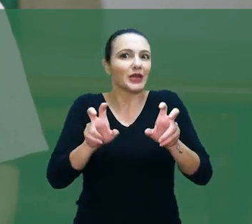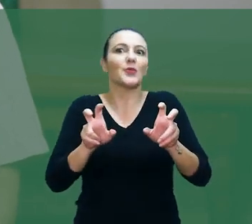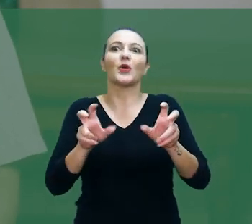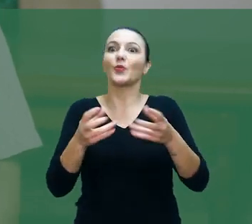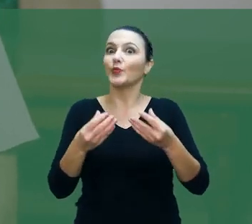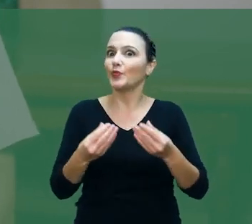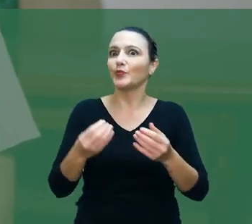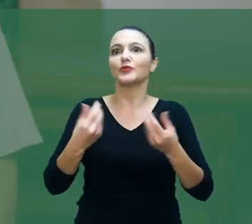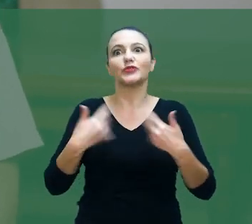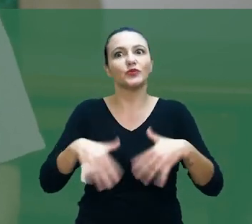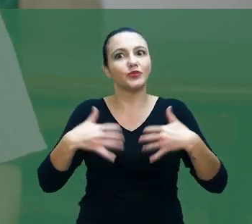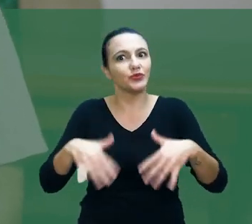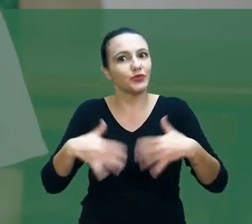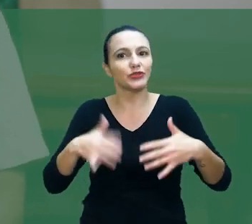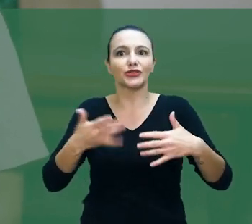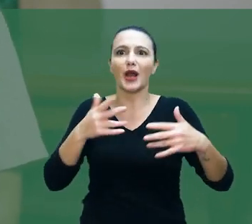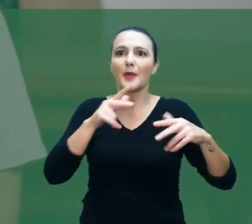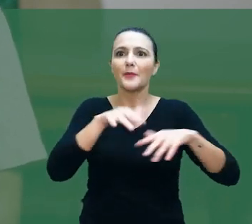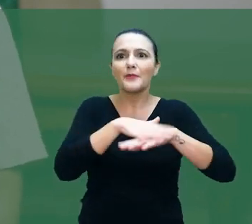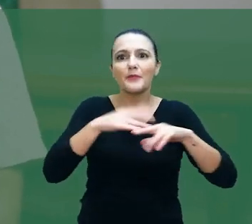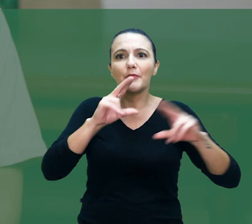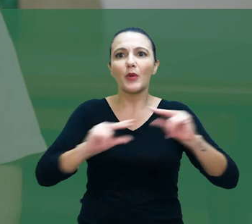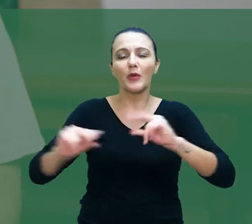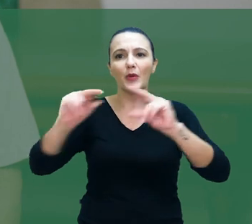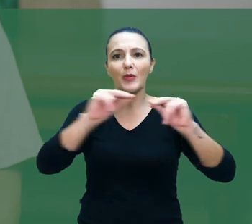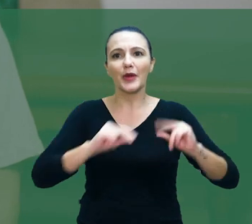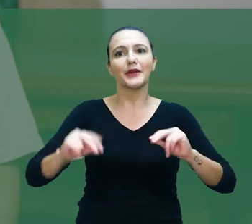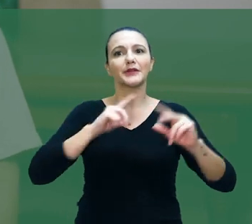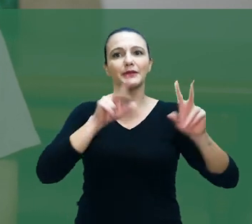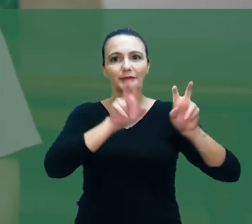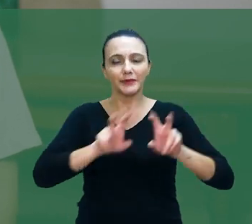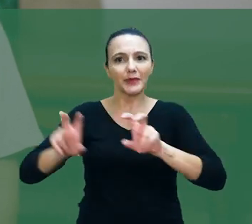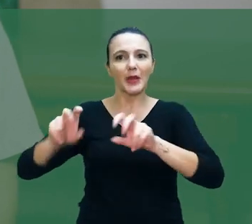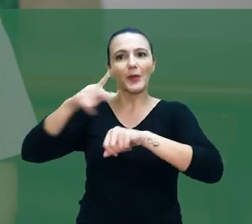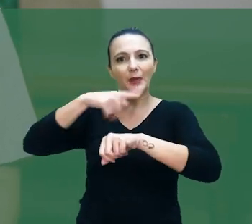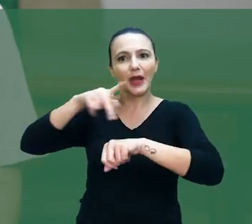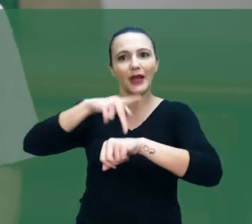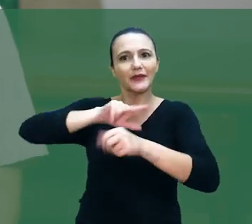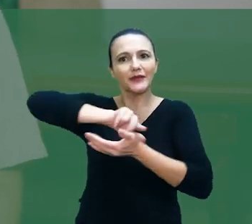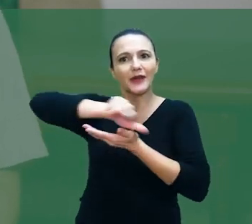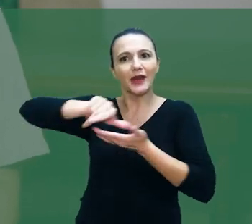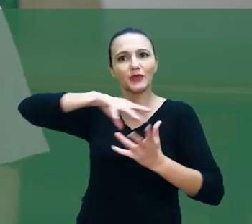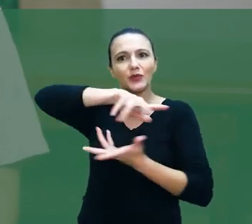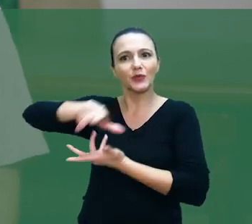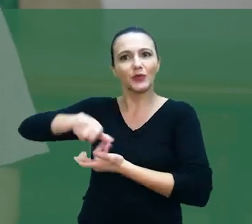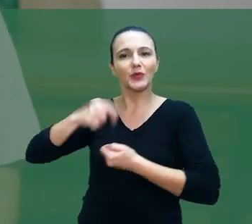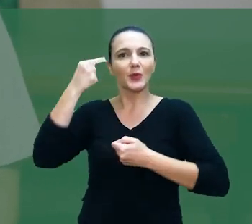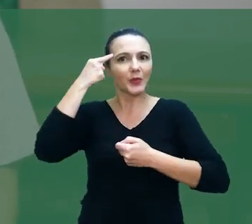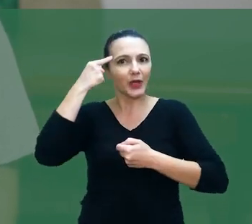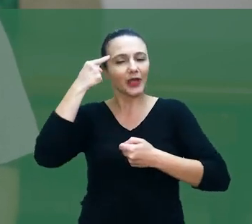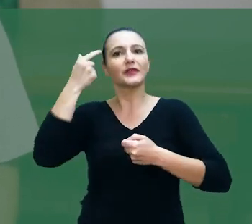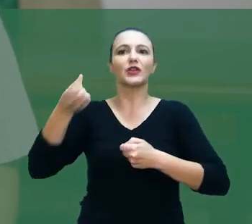todas as repercussões que esse tema tem, diversos países do mundo, diversas democracias do mundo têm pensado sobre